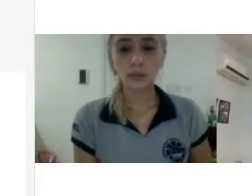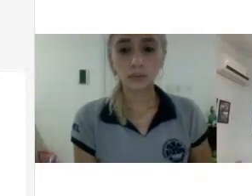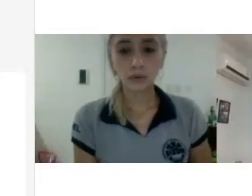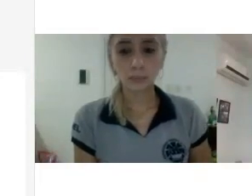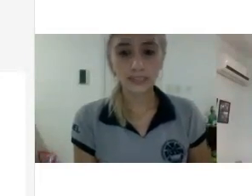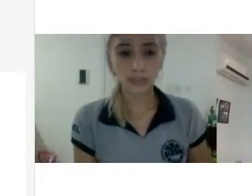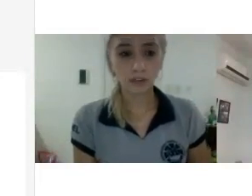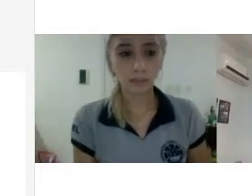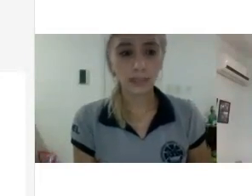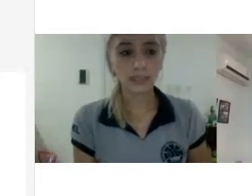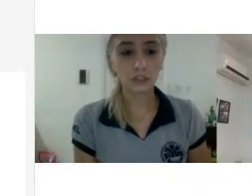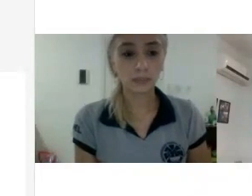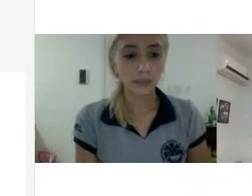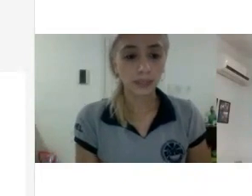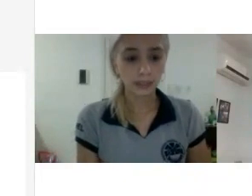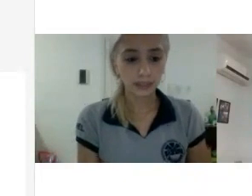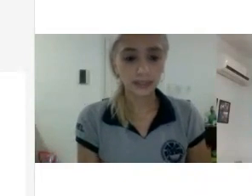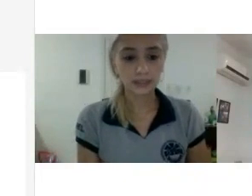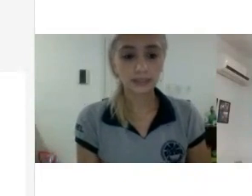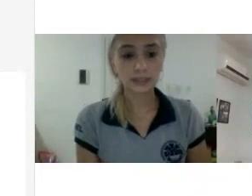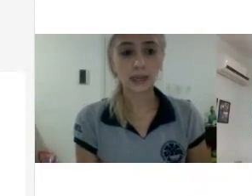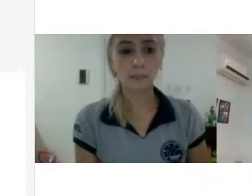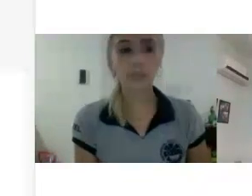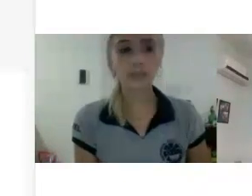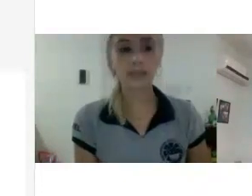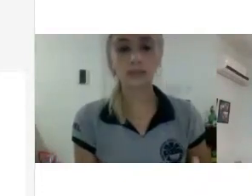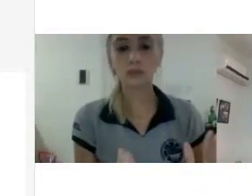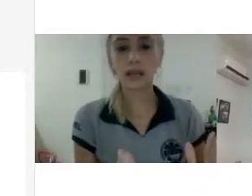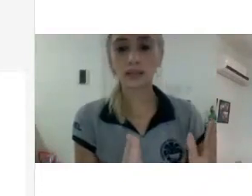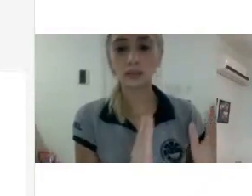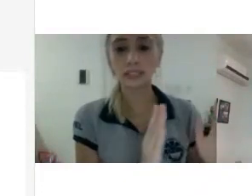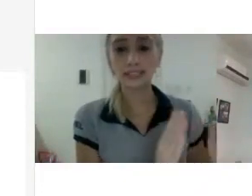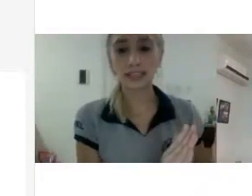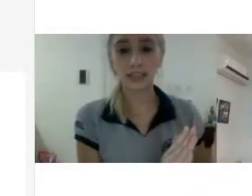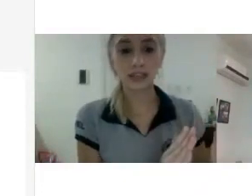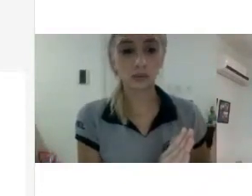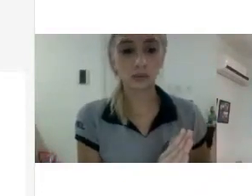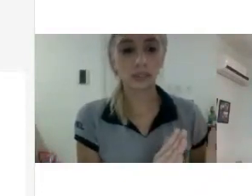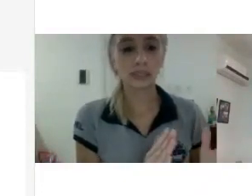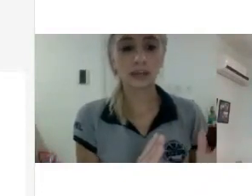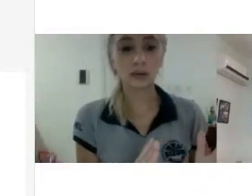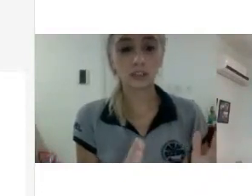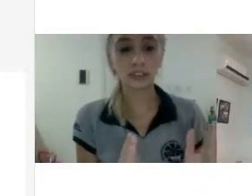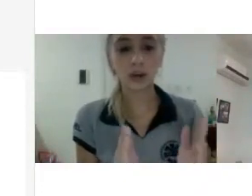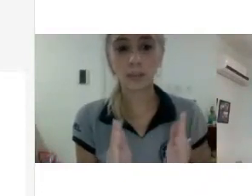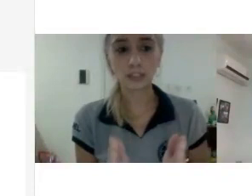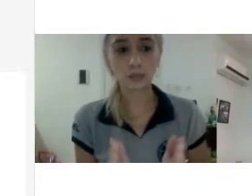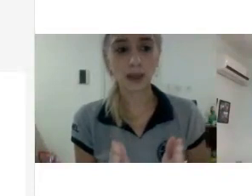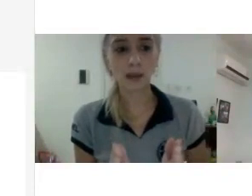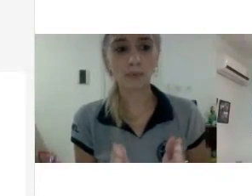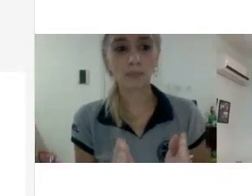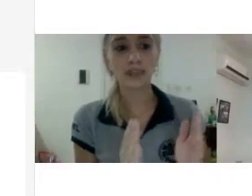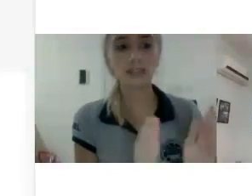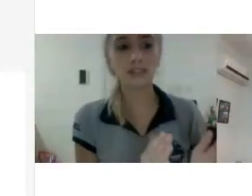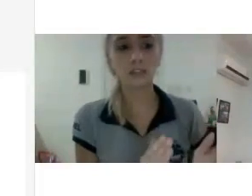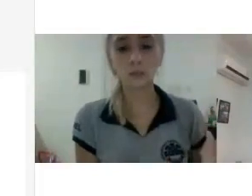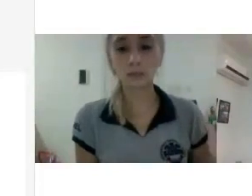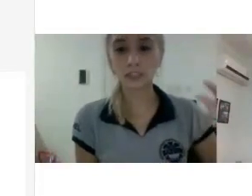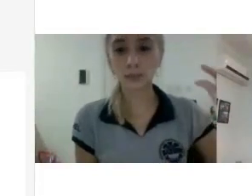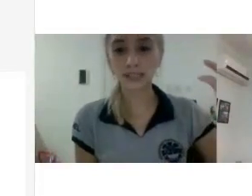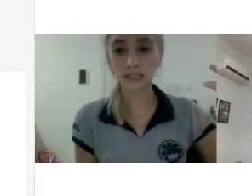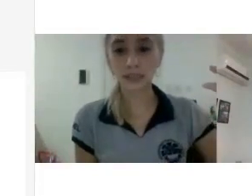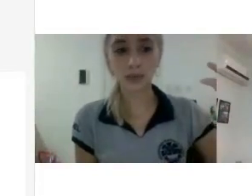Então, eu vou passar novamente, Denise, do lado esquerdo, da onde está o bate-papo,